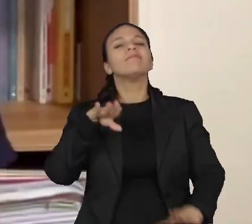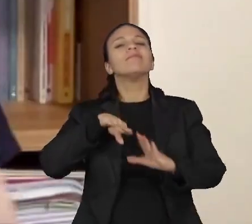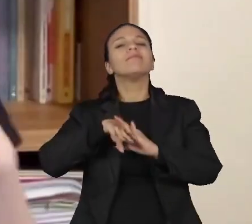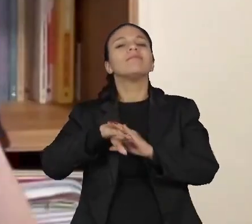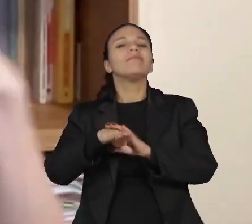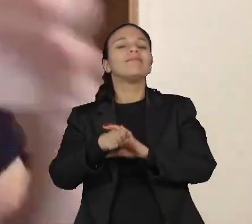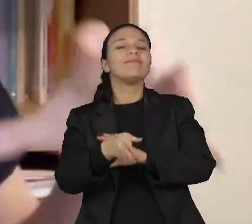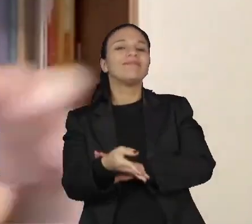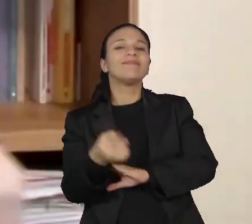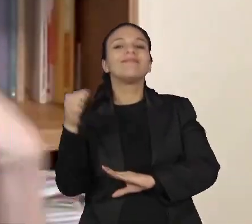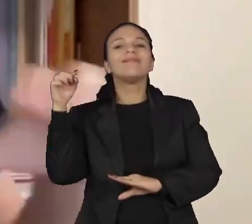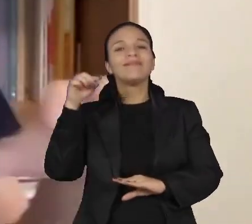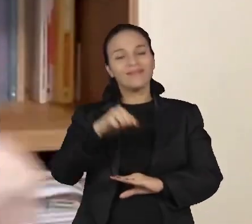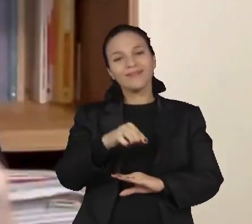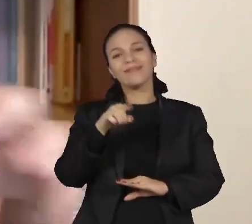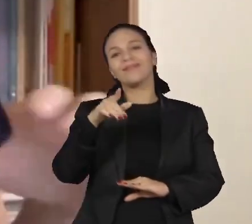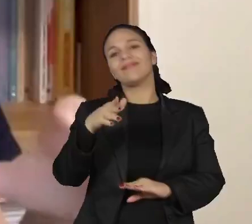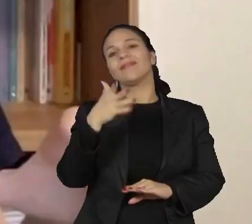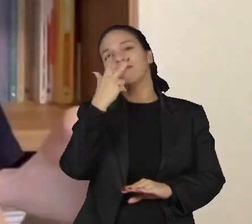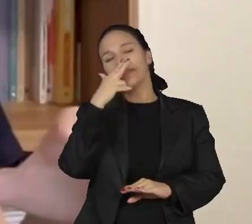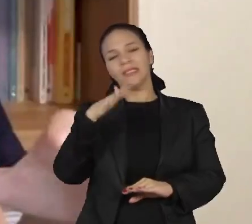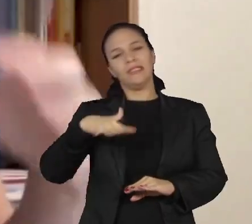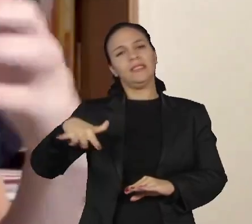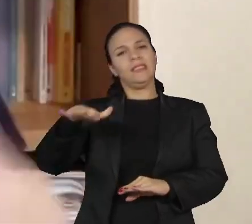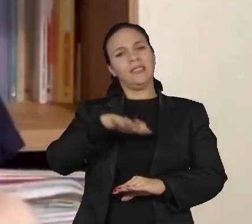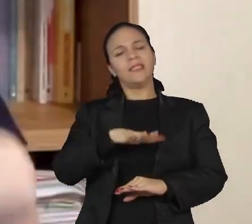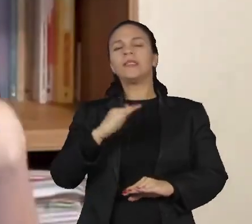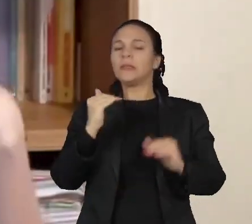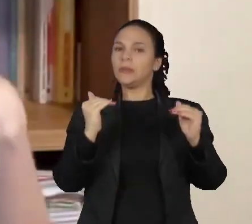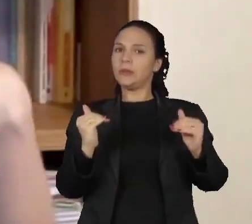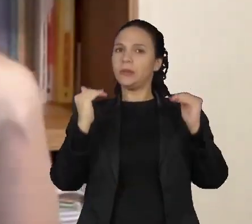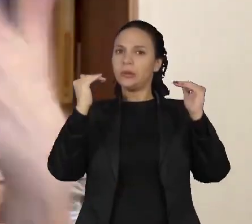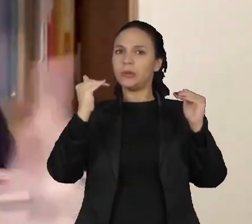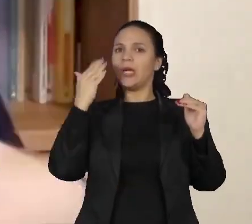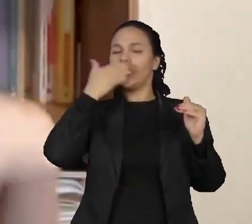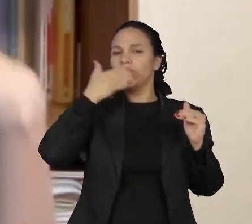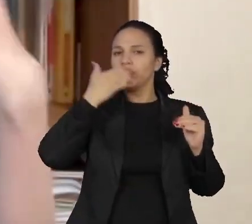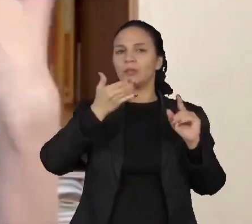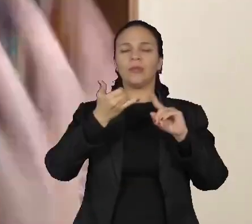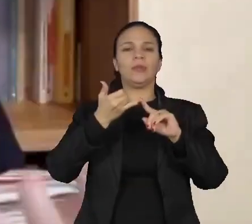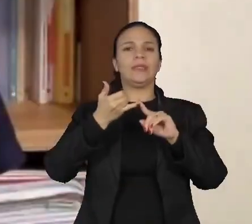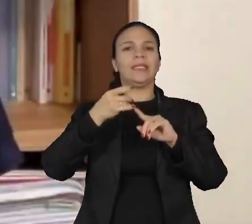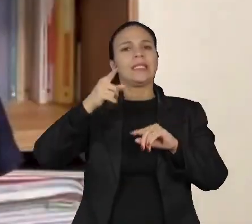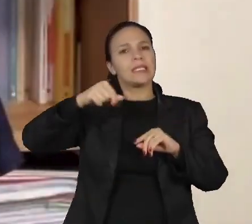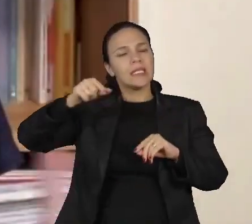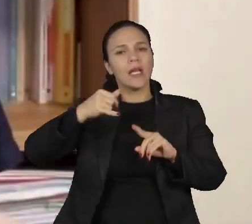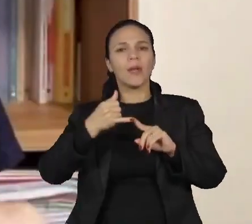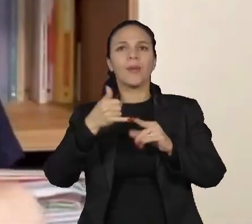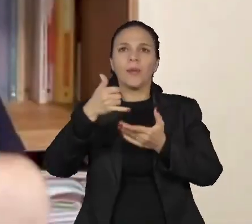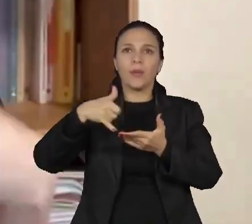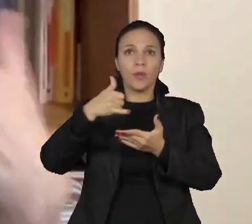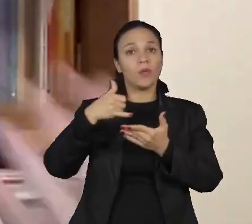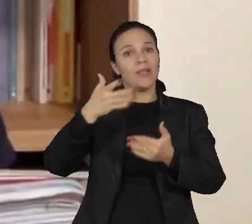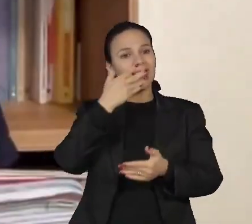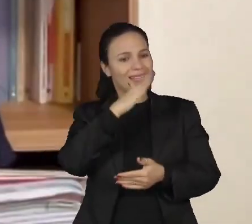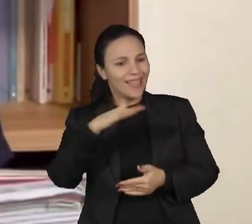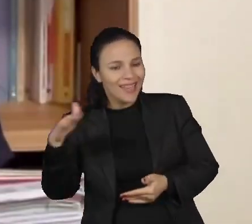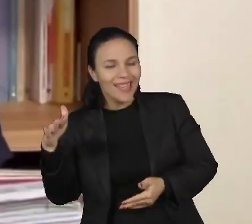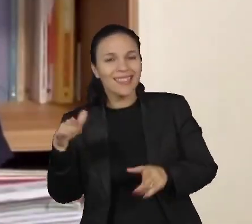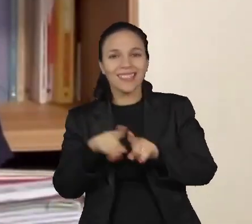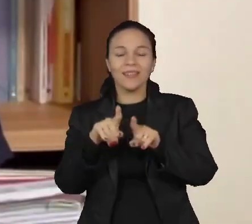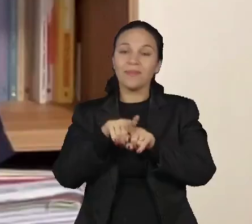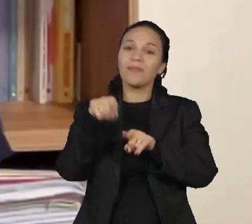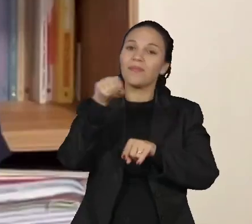esse tipo, né, com esse nível de sal, açúcar e gordura. Então, quando a criança ou mesmo os adultos, quando eles vão